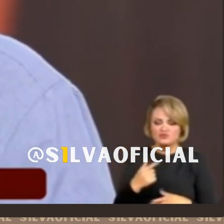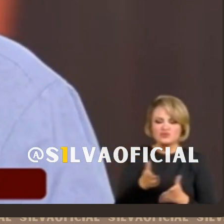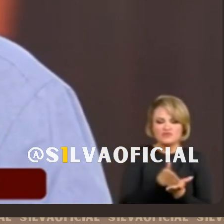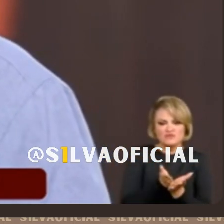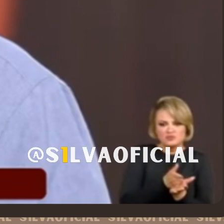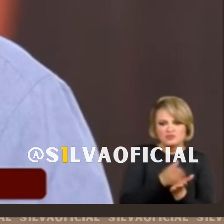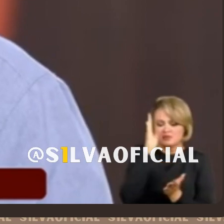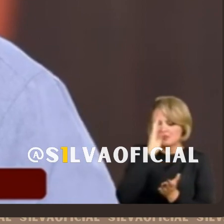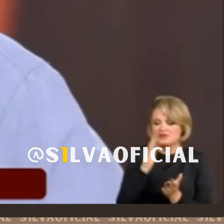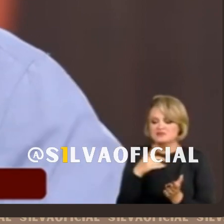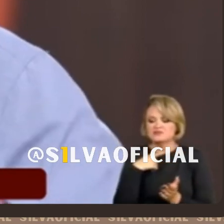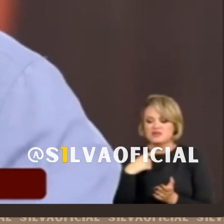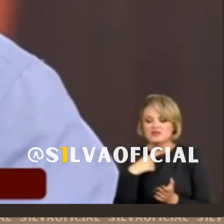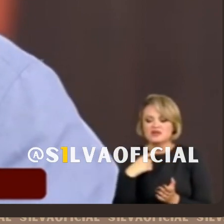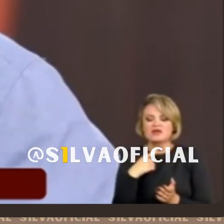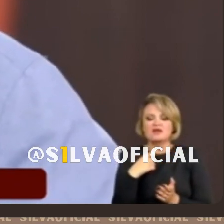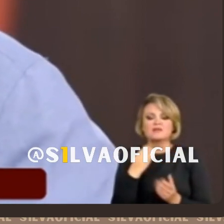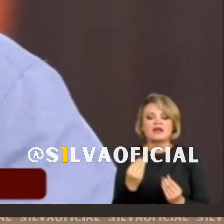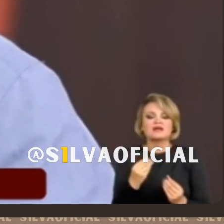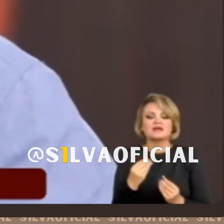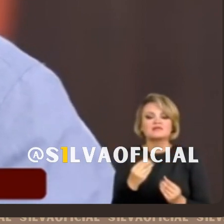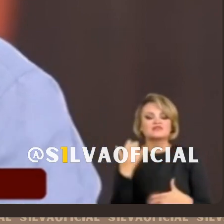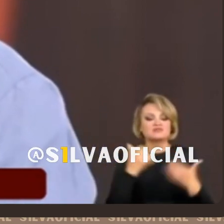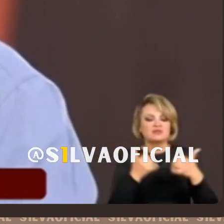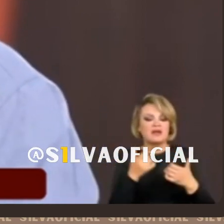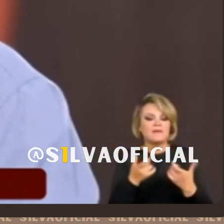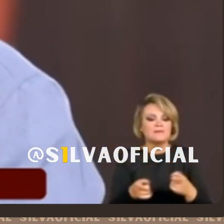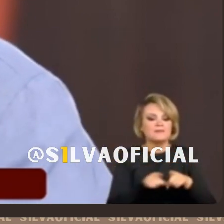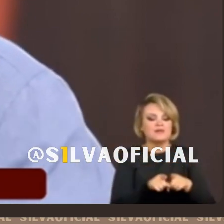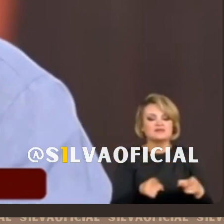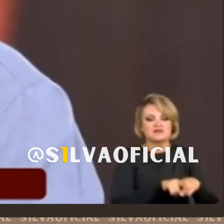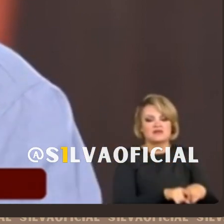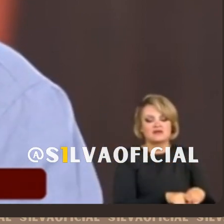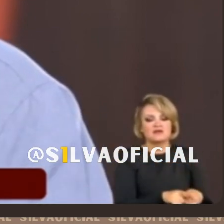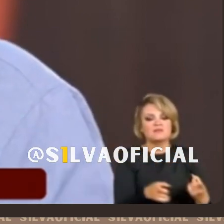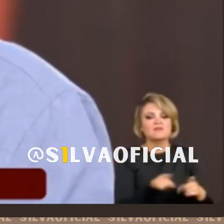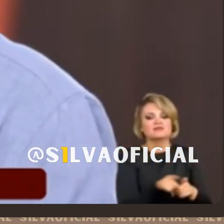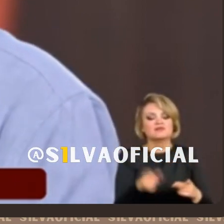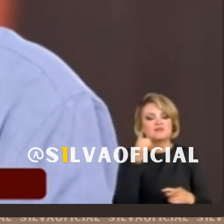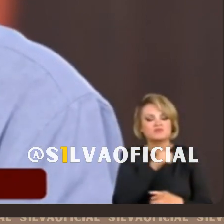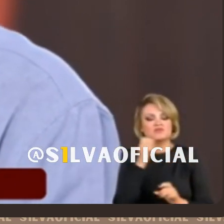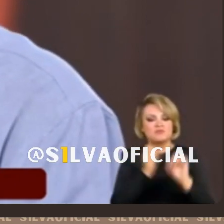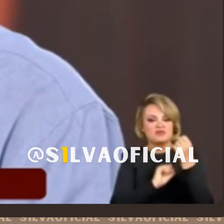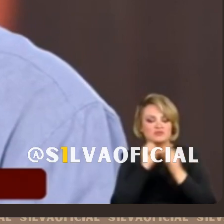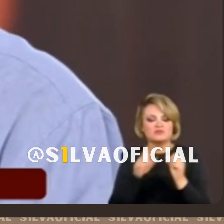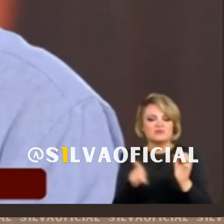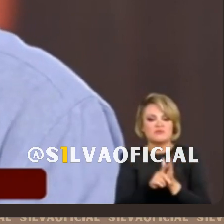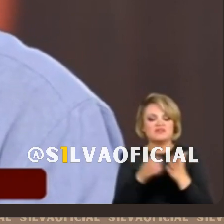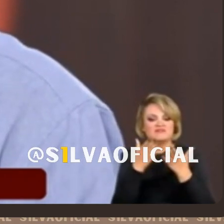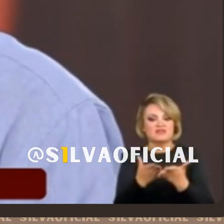parceria com eles, para fazer uma indústria de navegação muito mais forte, uma indústria de cabotagem, que possa